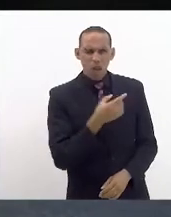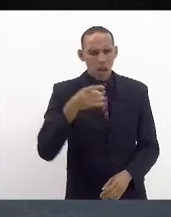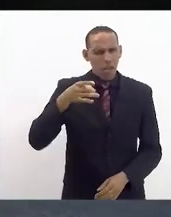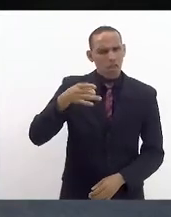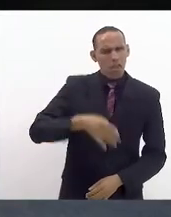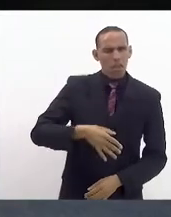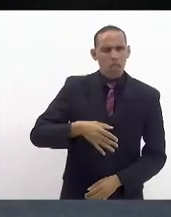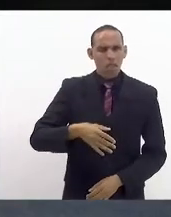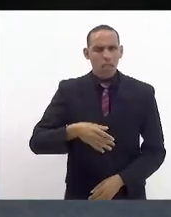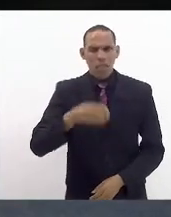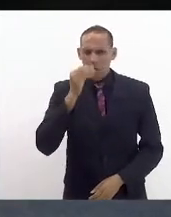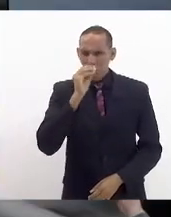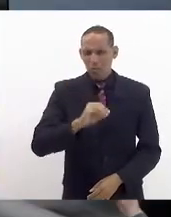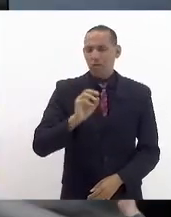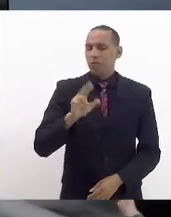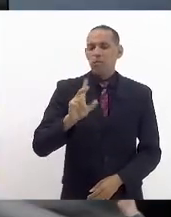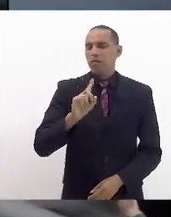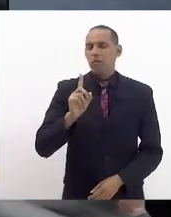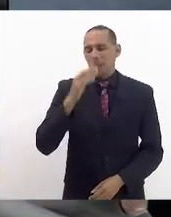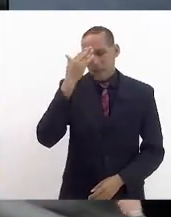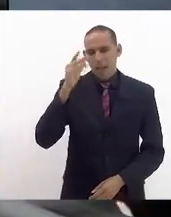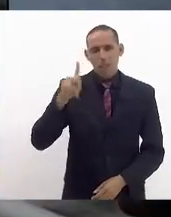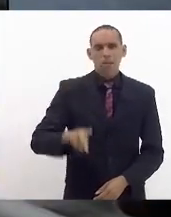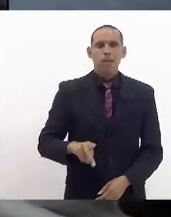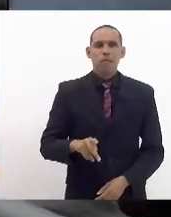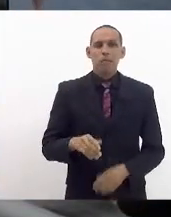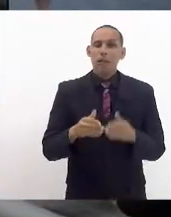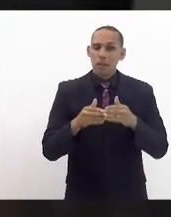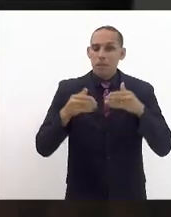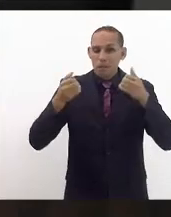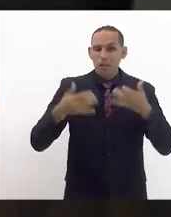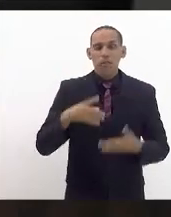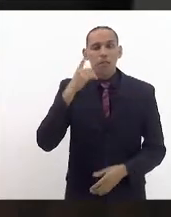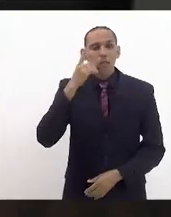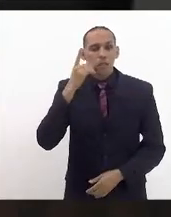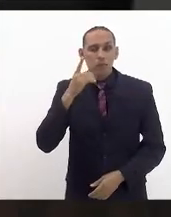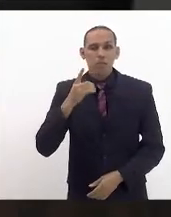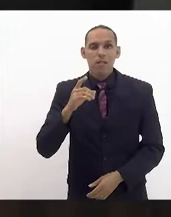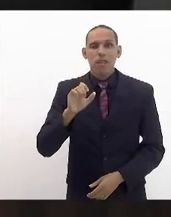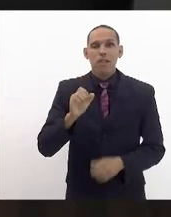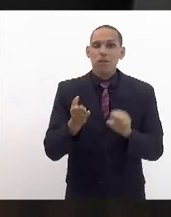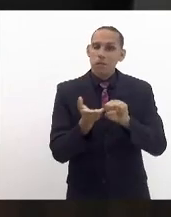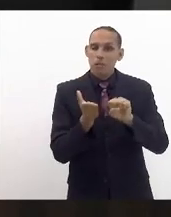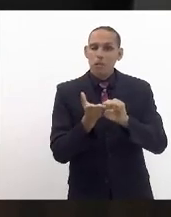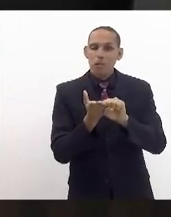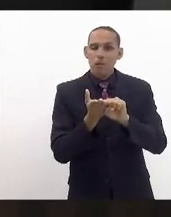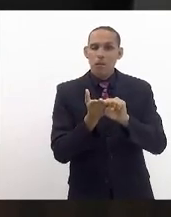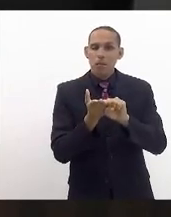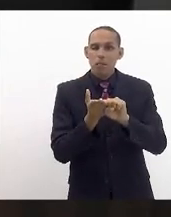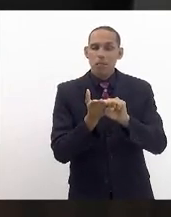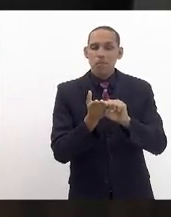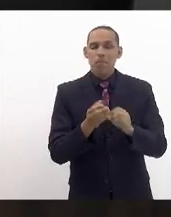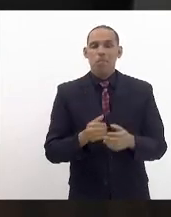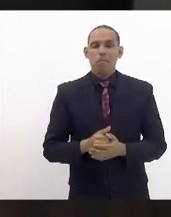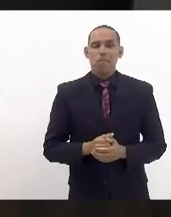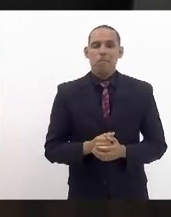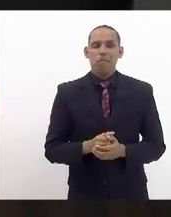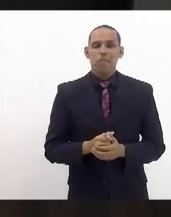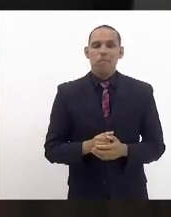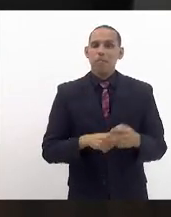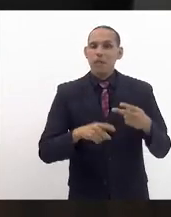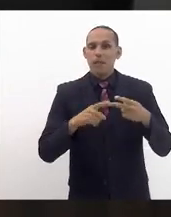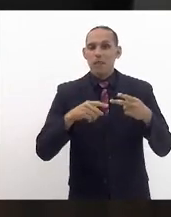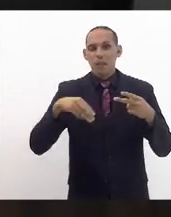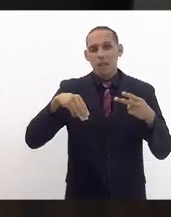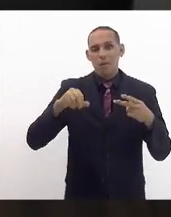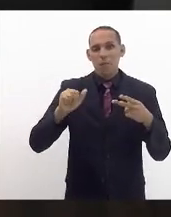disso. Obrigado, presidente. Questão de ordem, presidente. Deputado Samuel, em seguida, questão de ordem do deputado Márcio